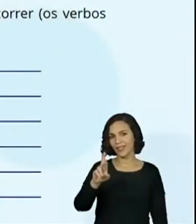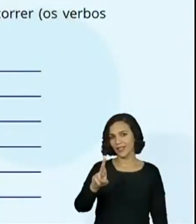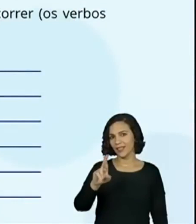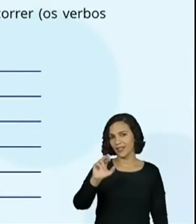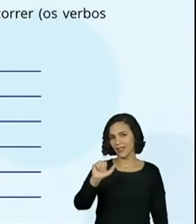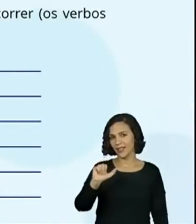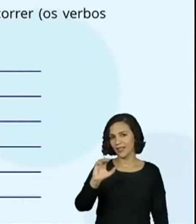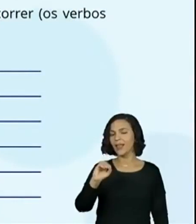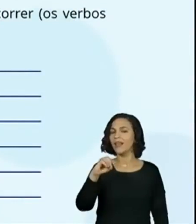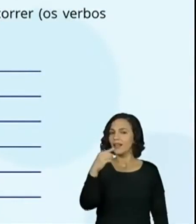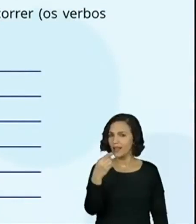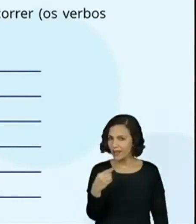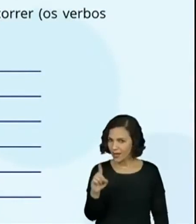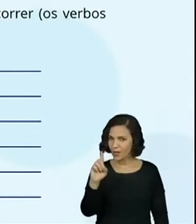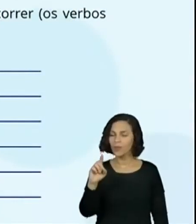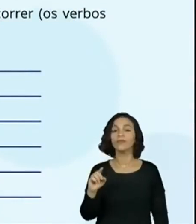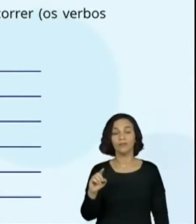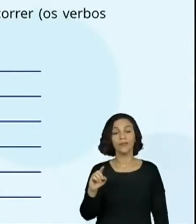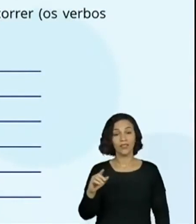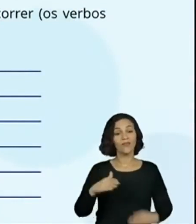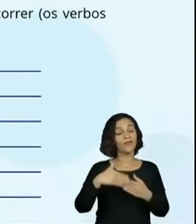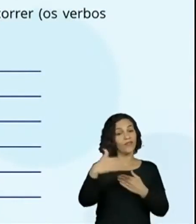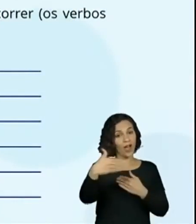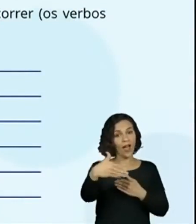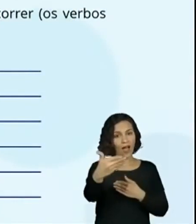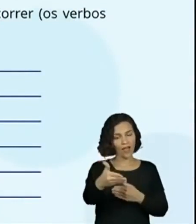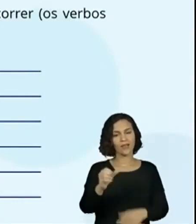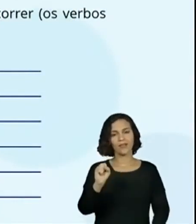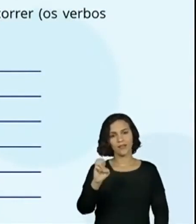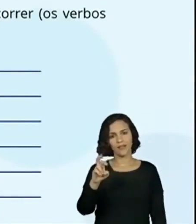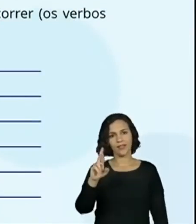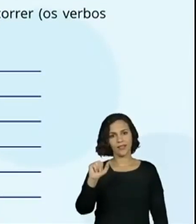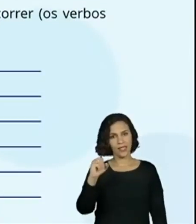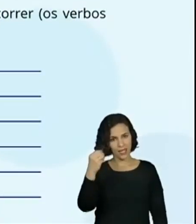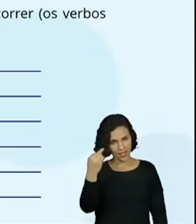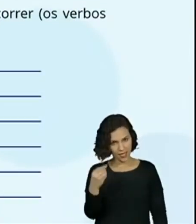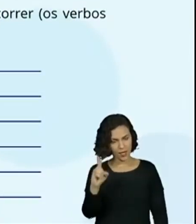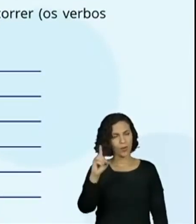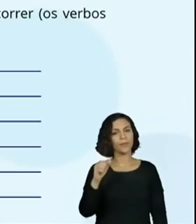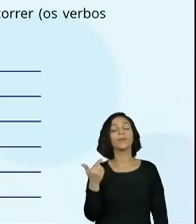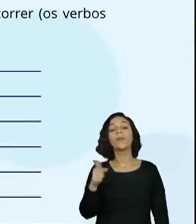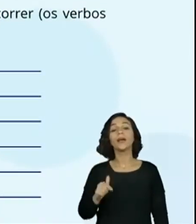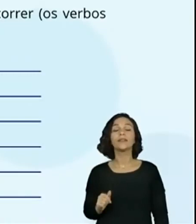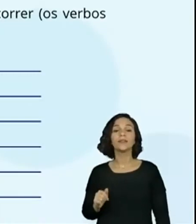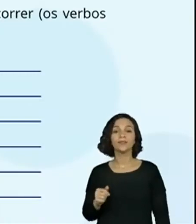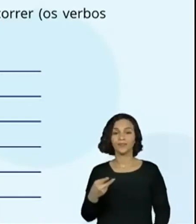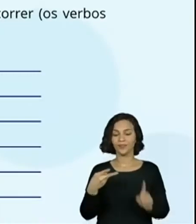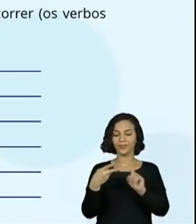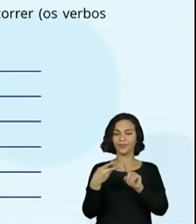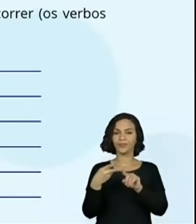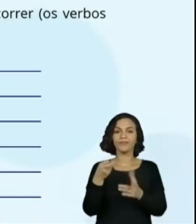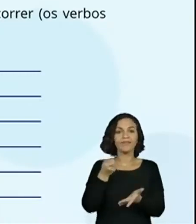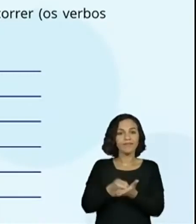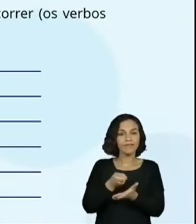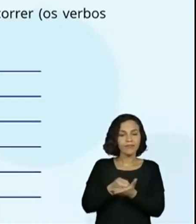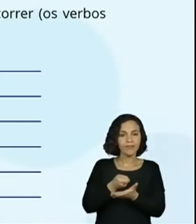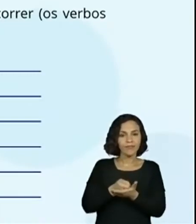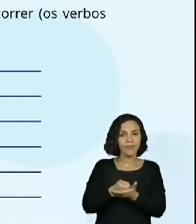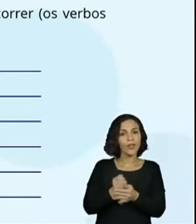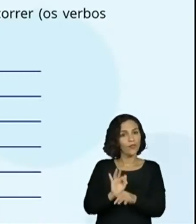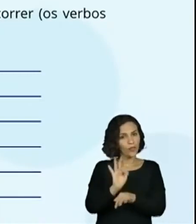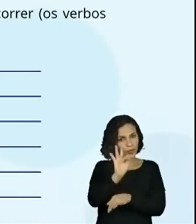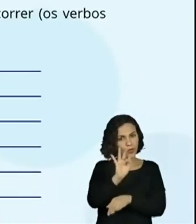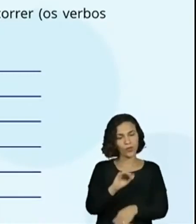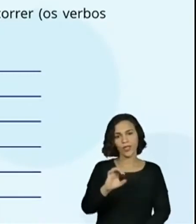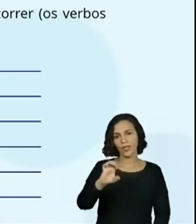bem. Parabéns aos alunos da professora Lucy, que isso estão participando. Isso mesmo, serão. E exigirão. A professora Maria